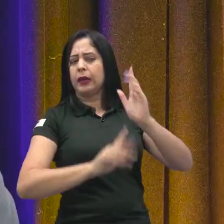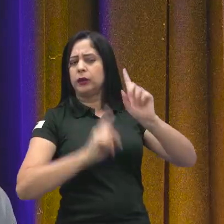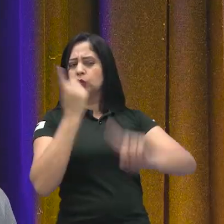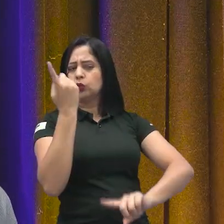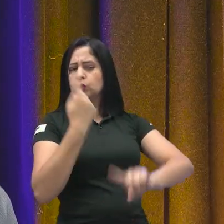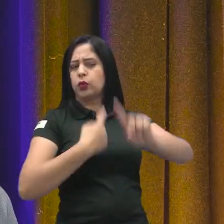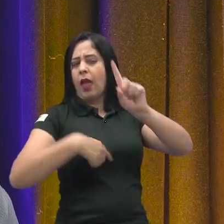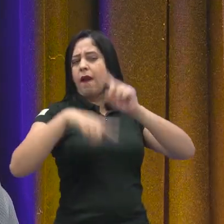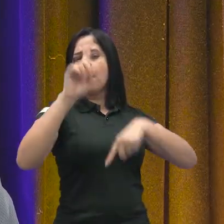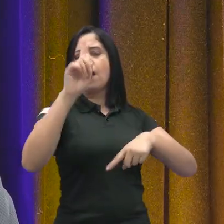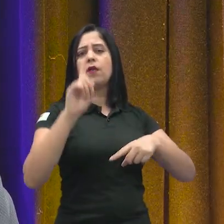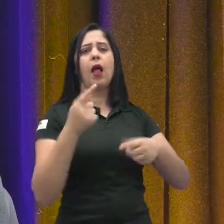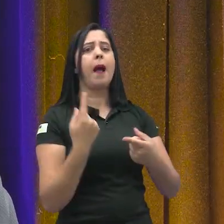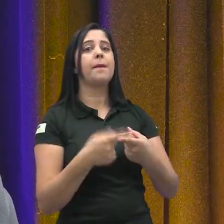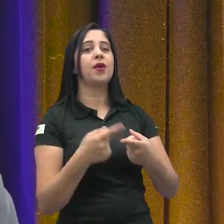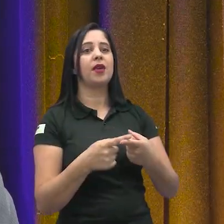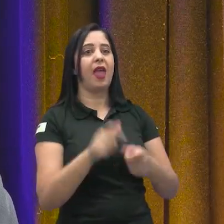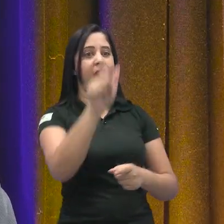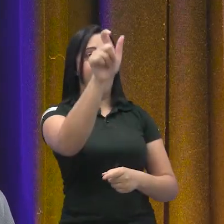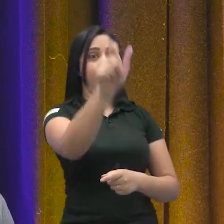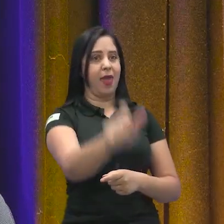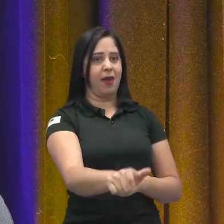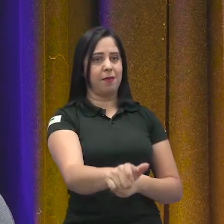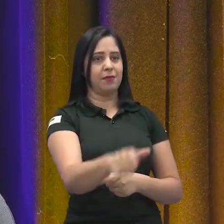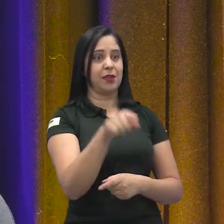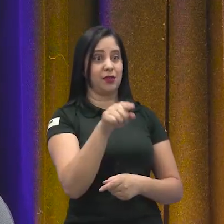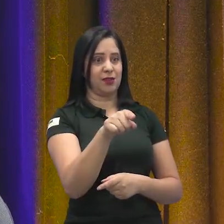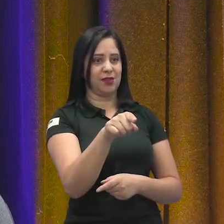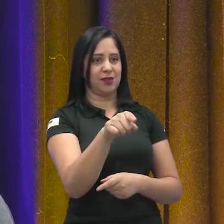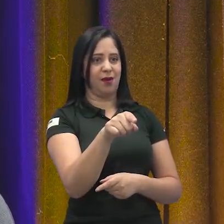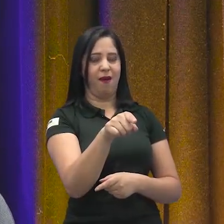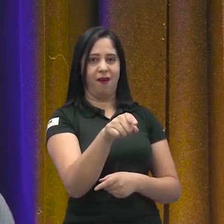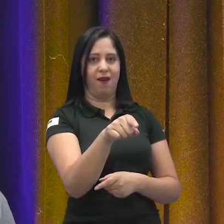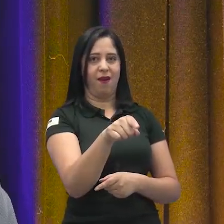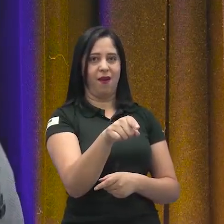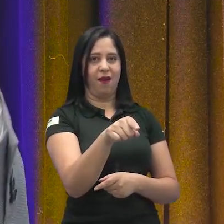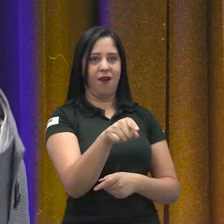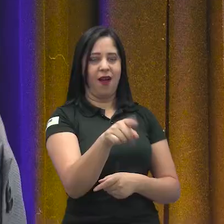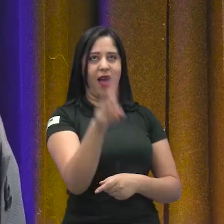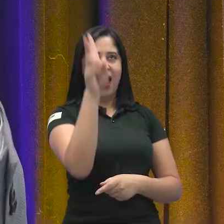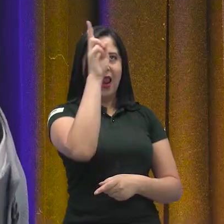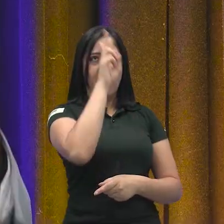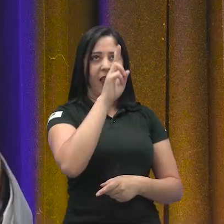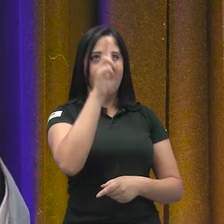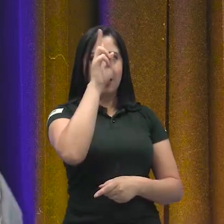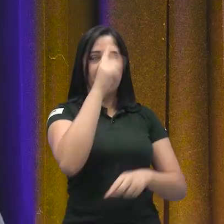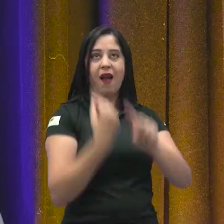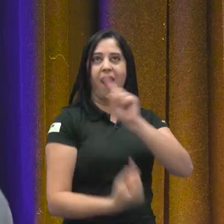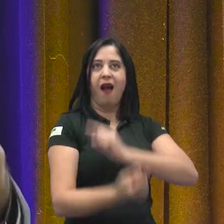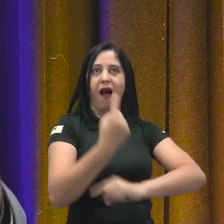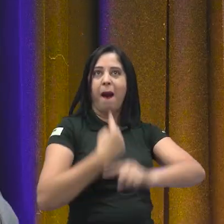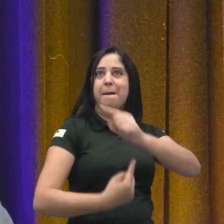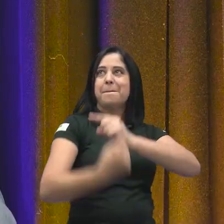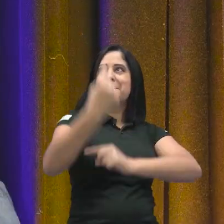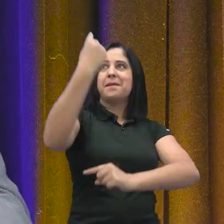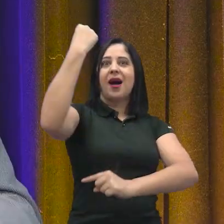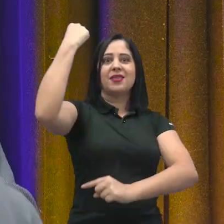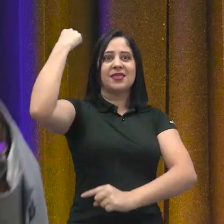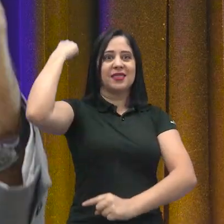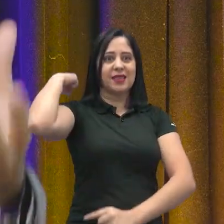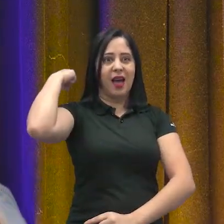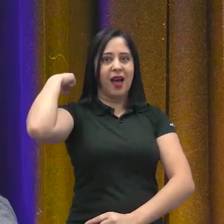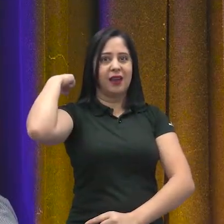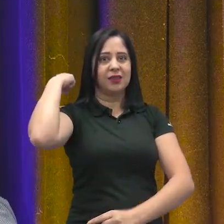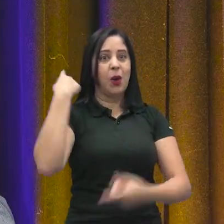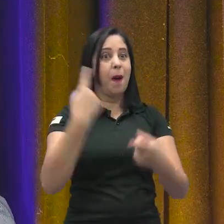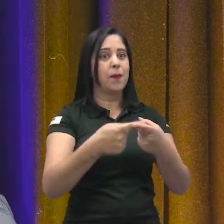você leva a pessoa para um momento, para um estado, onde ela tem que lembrar quem era ela naquele momento, por que